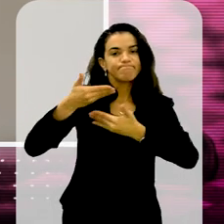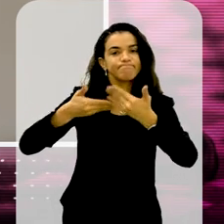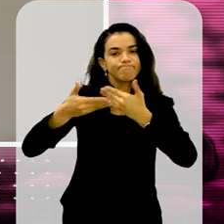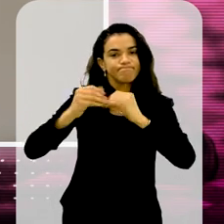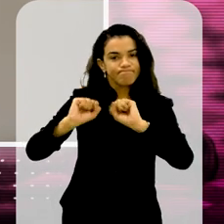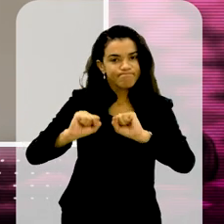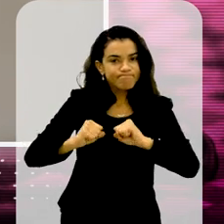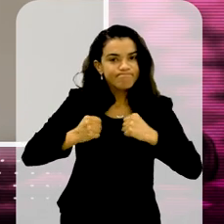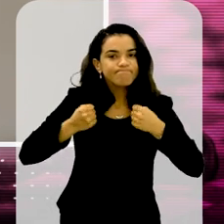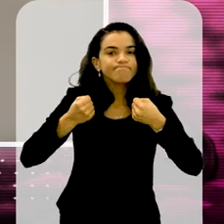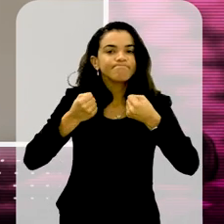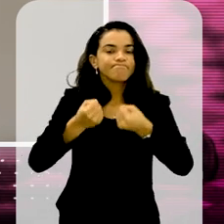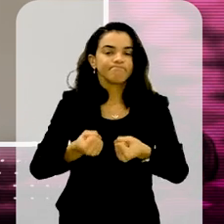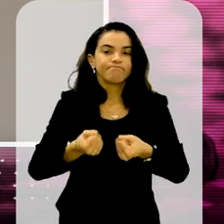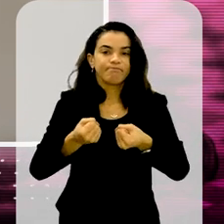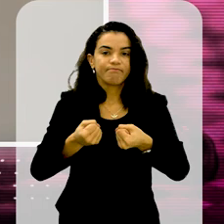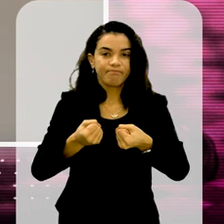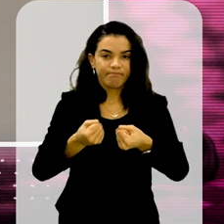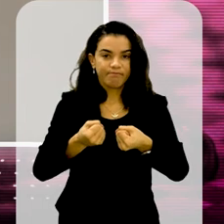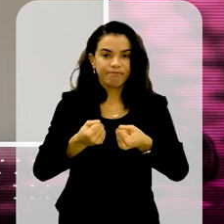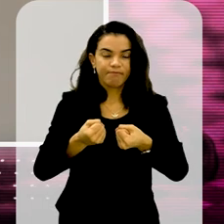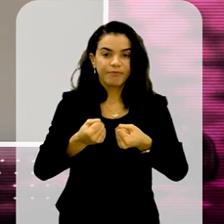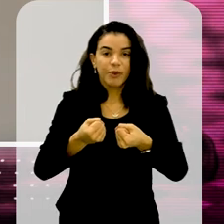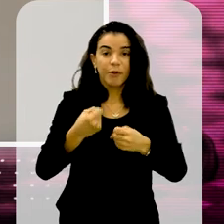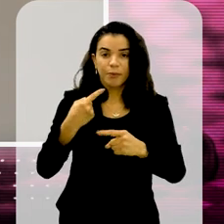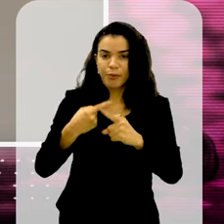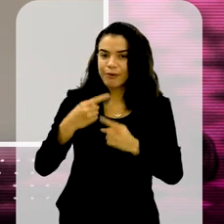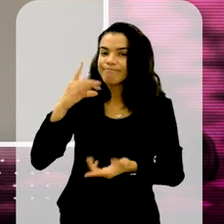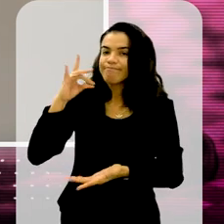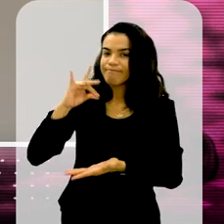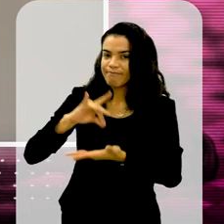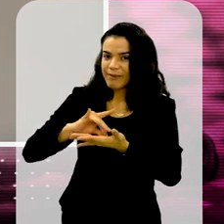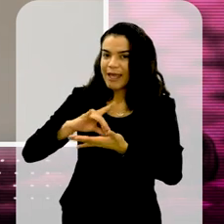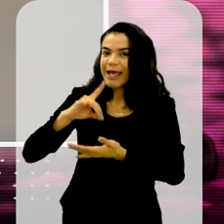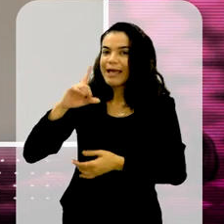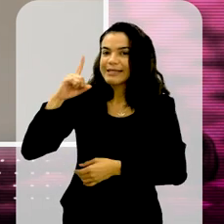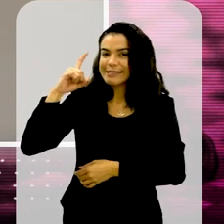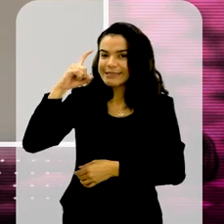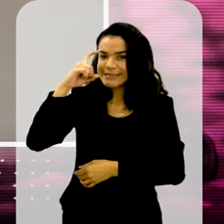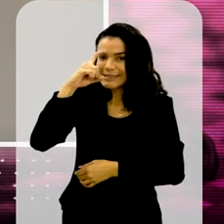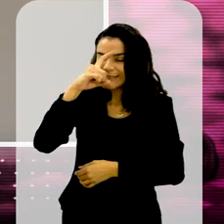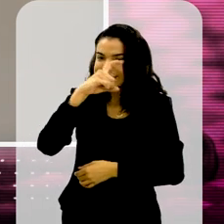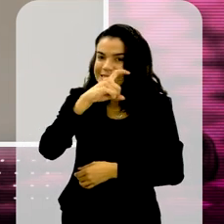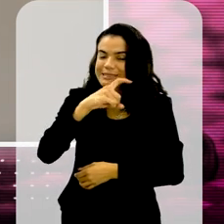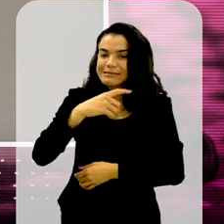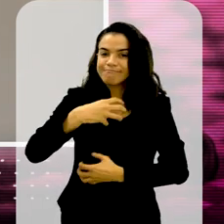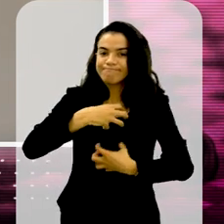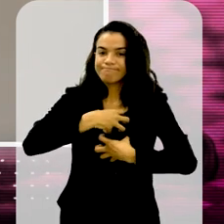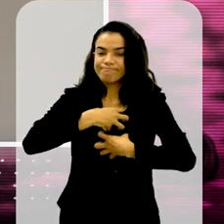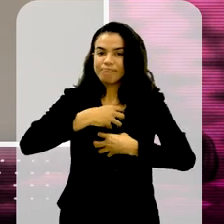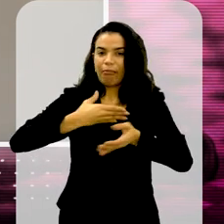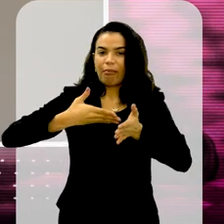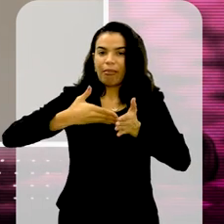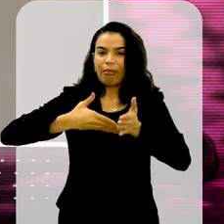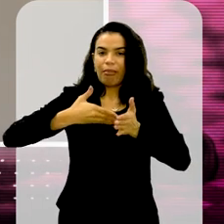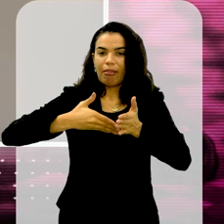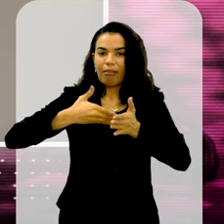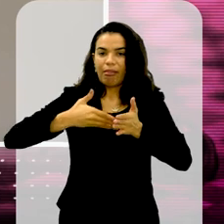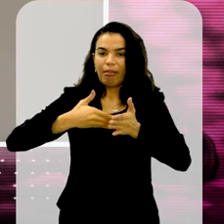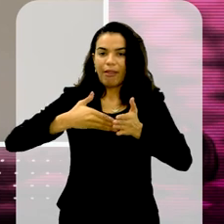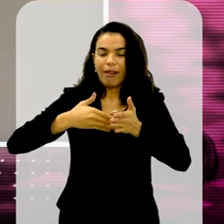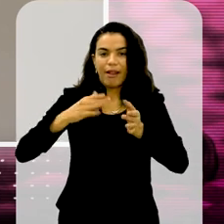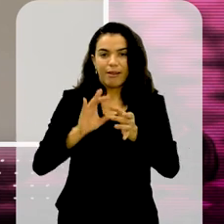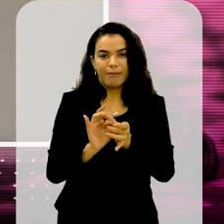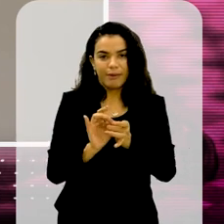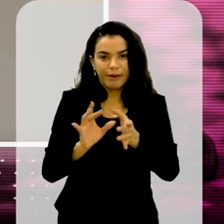ter força para sair desse cenário, porque de fato é extremamente restritivo e tolhe demais a